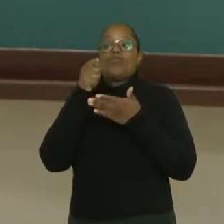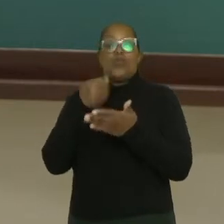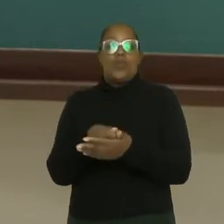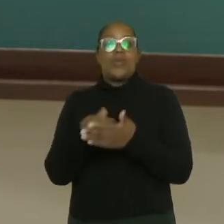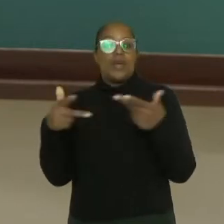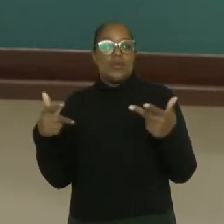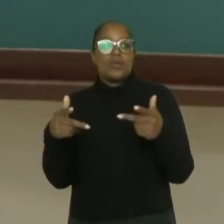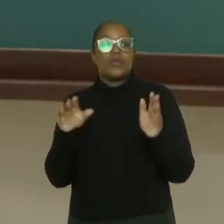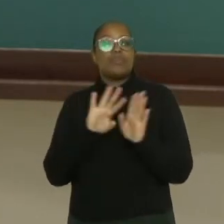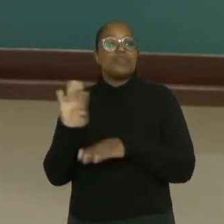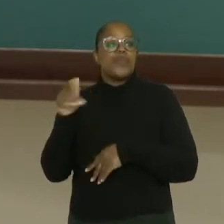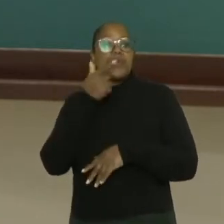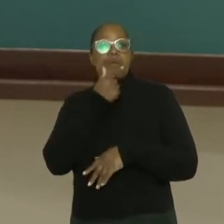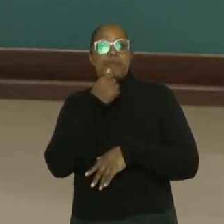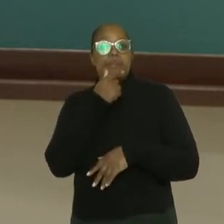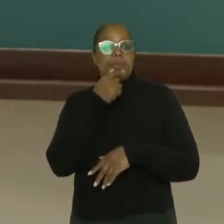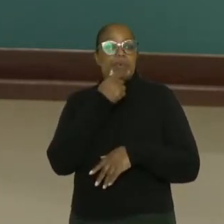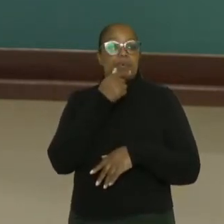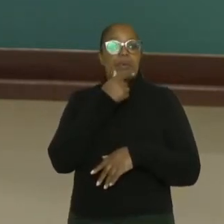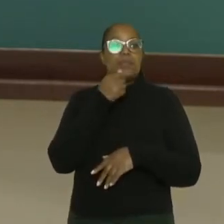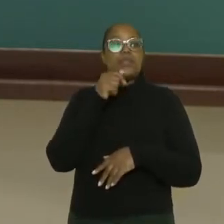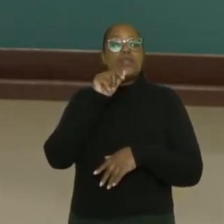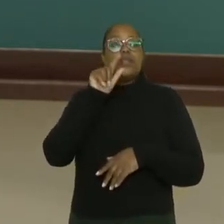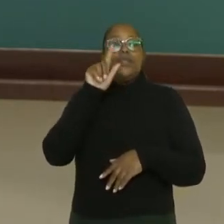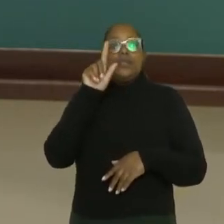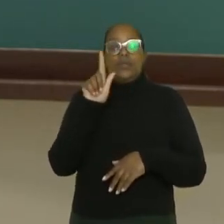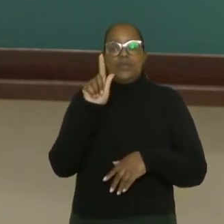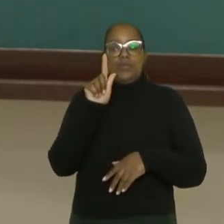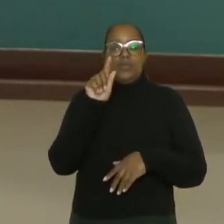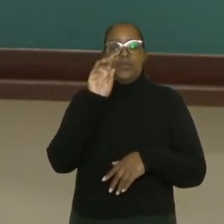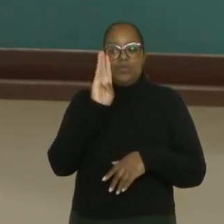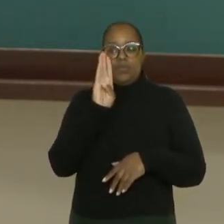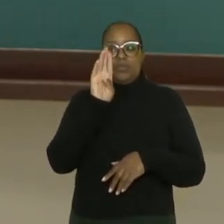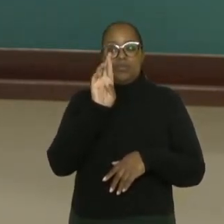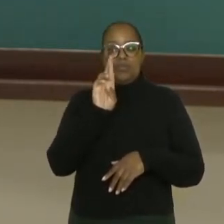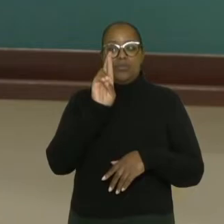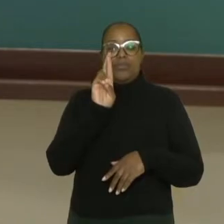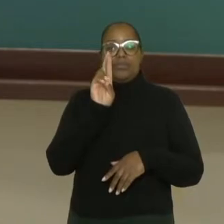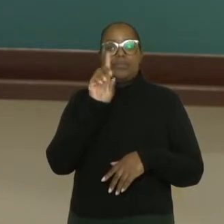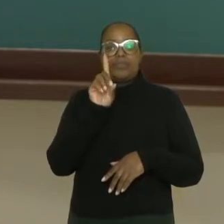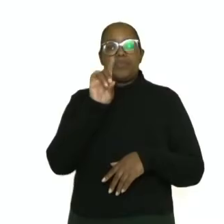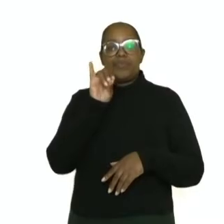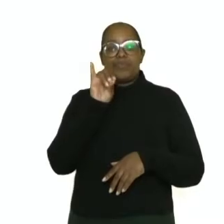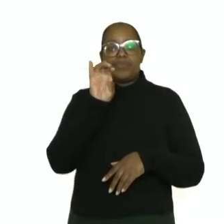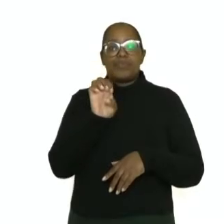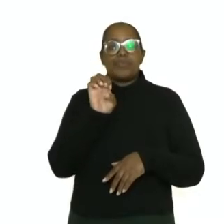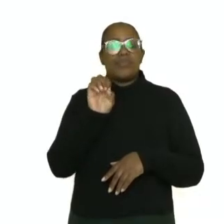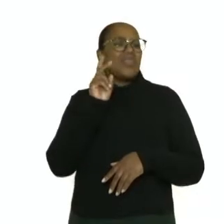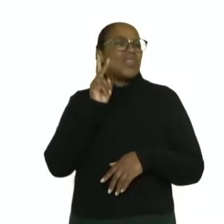Para o Bourdieu, inclusive, foi engraçado ele aparecer agora, porque o Bourdieu justamente nos